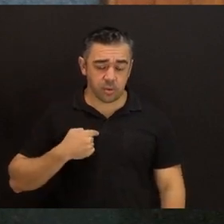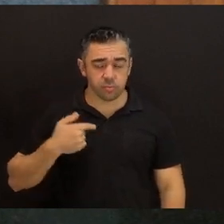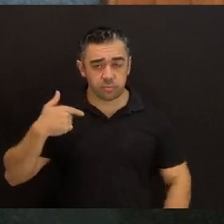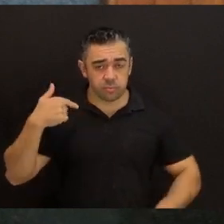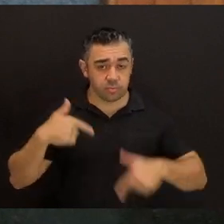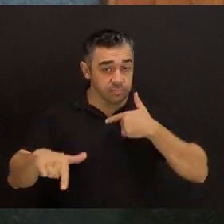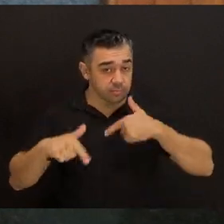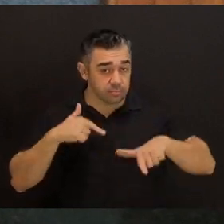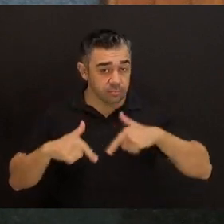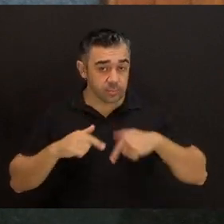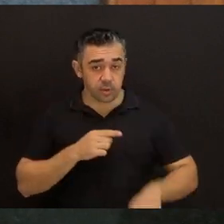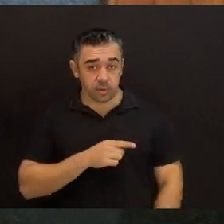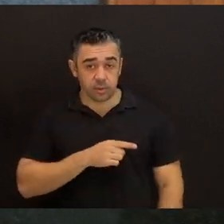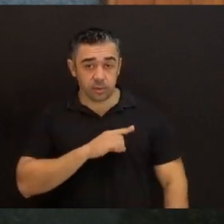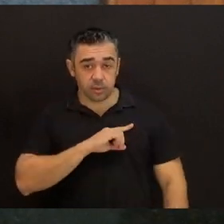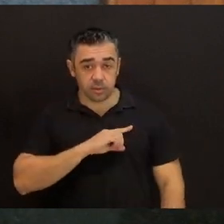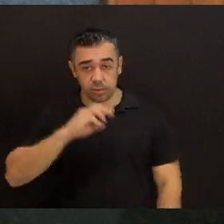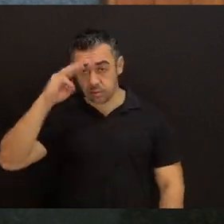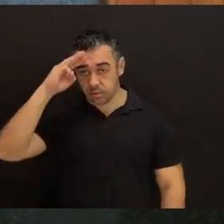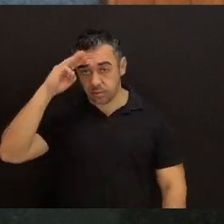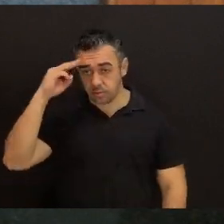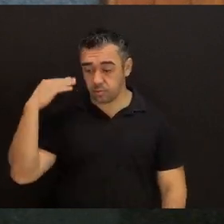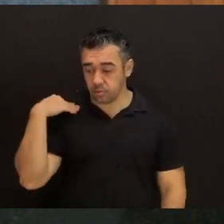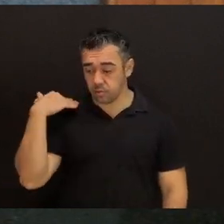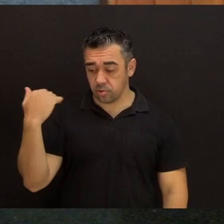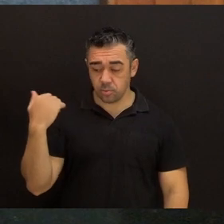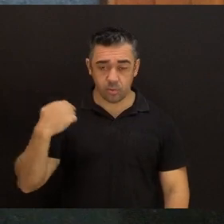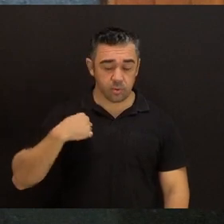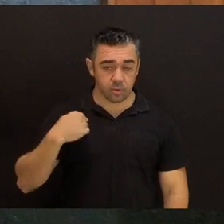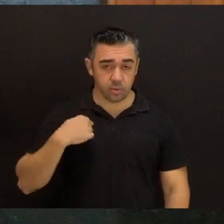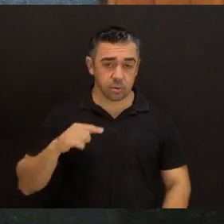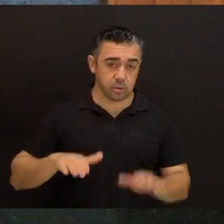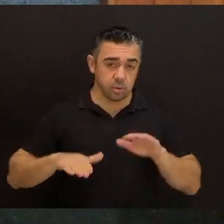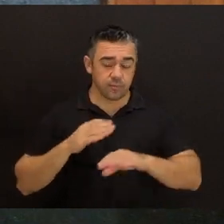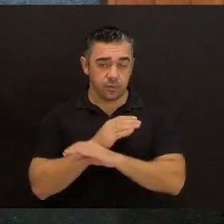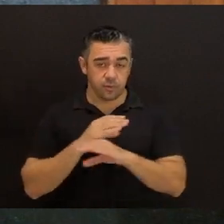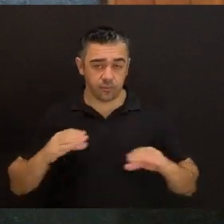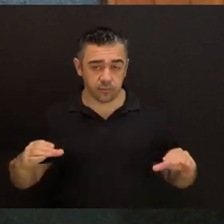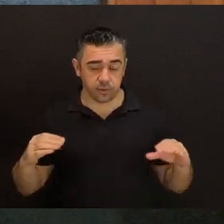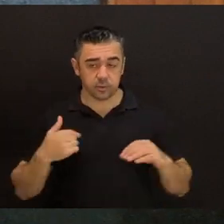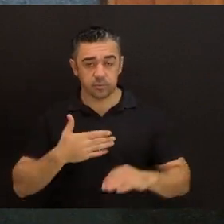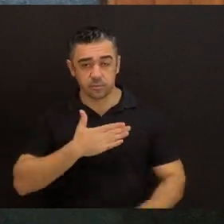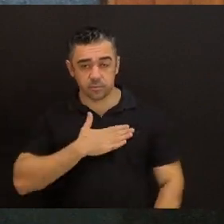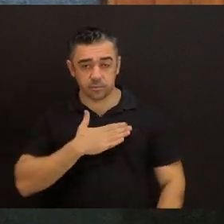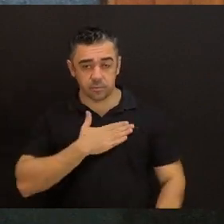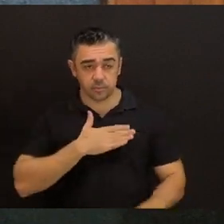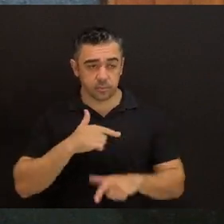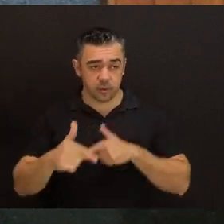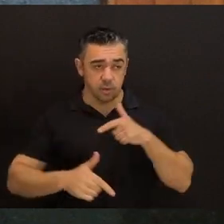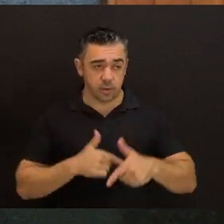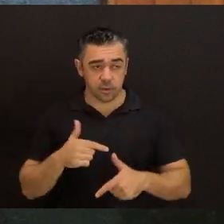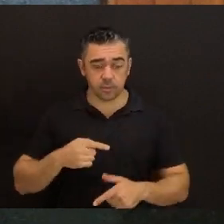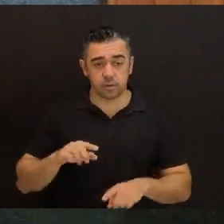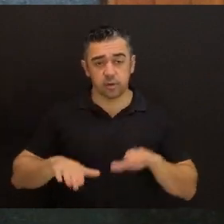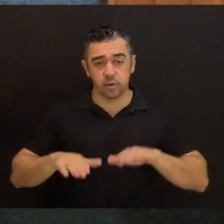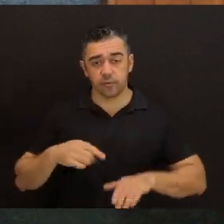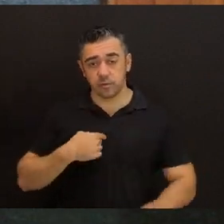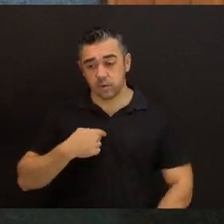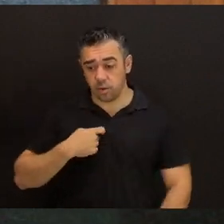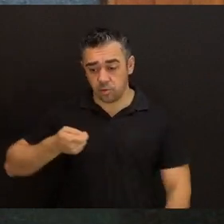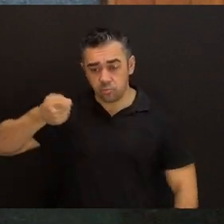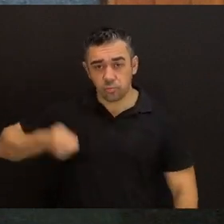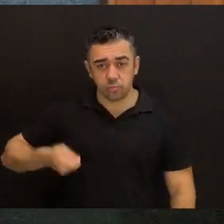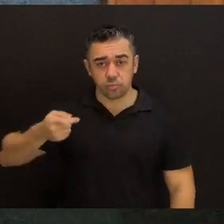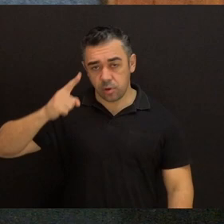porque me procuraram eu não sei quem sabe pela confiança no meu serviço que a gente desempenha quem sabe pela autoridade do meu cargo que